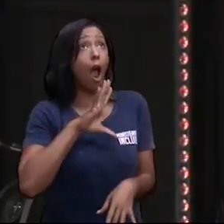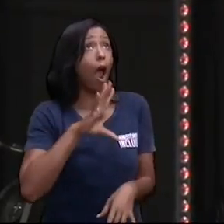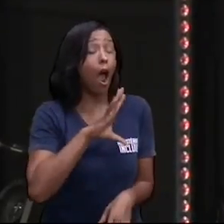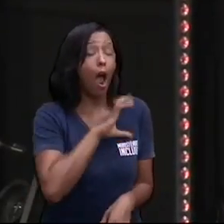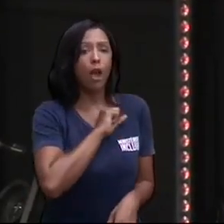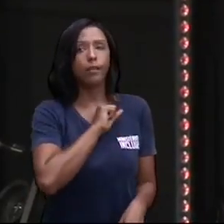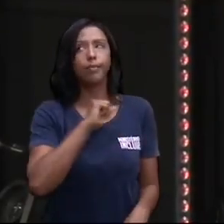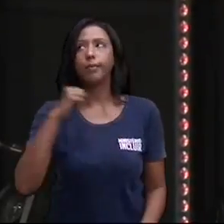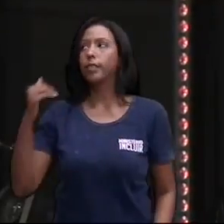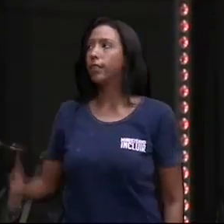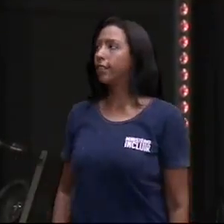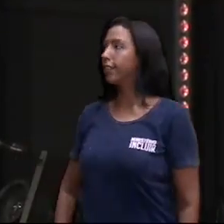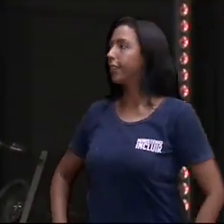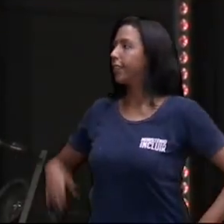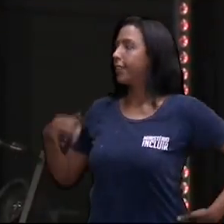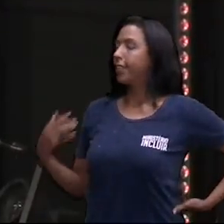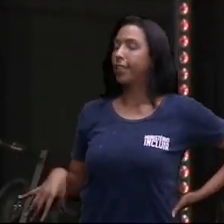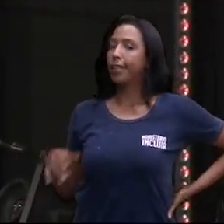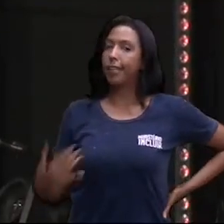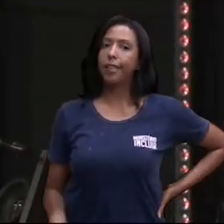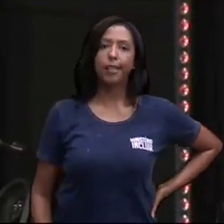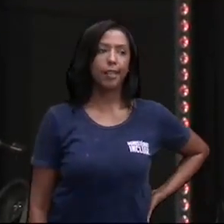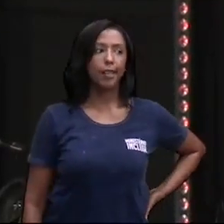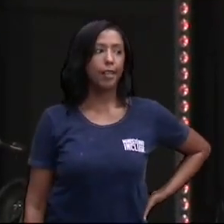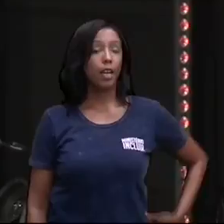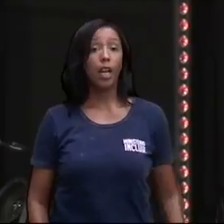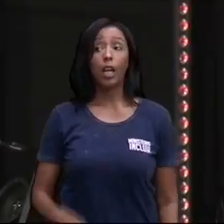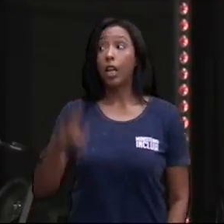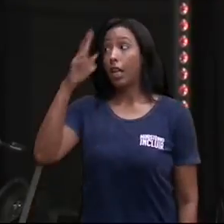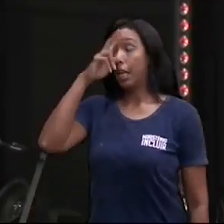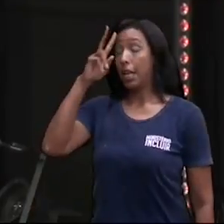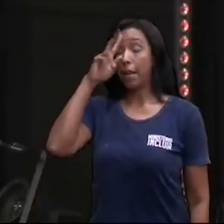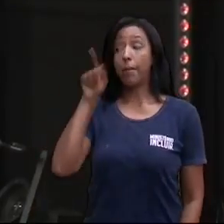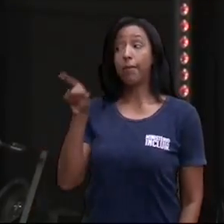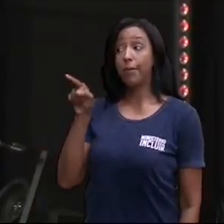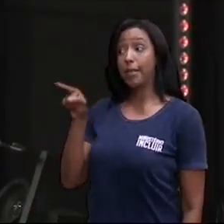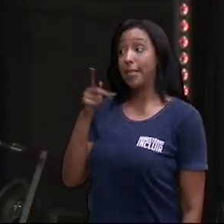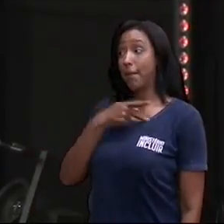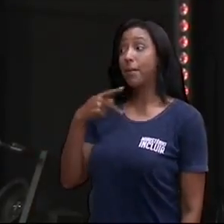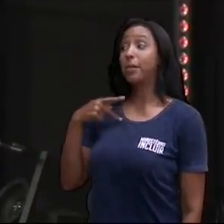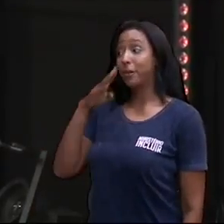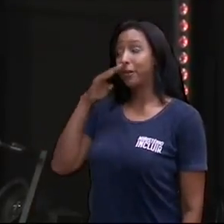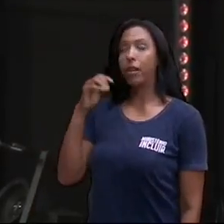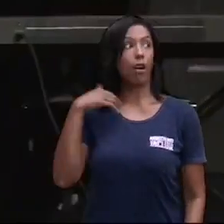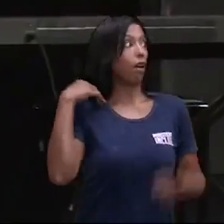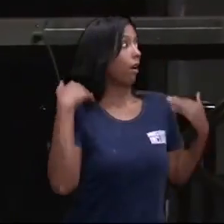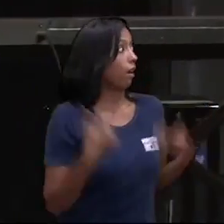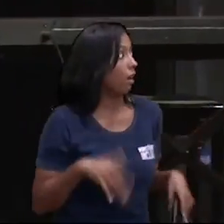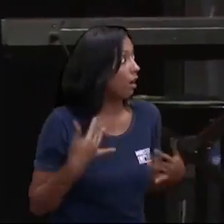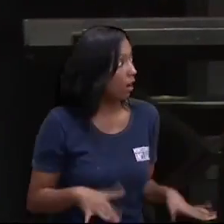e eu já conheço a peça é mesmo é lembra muito o senhor falei Jeová e